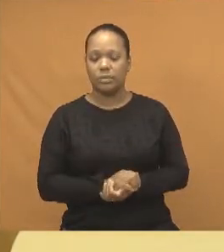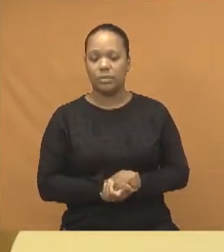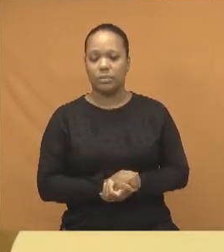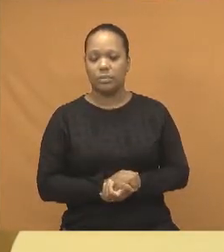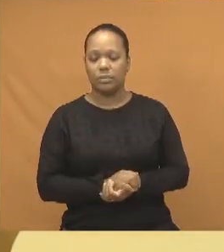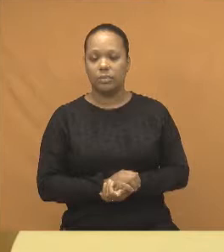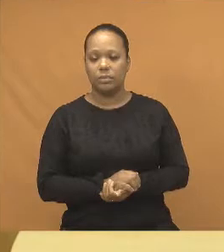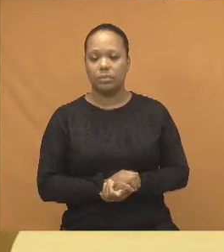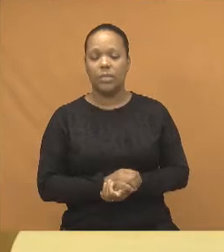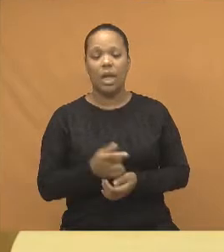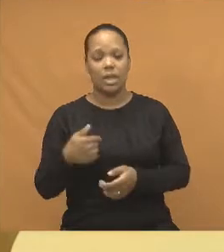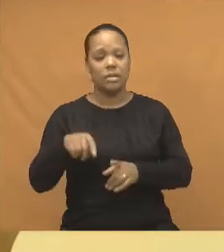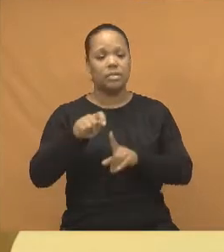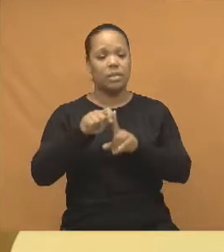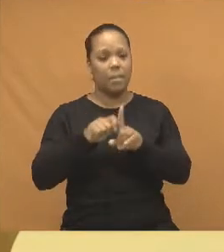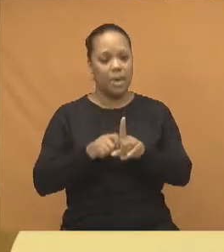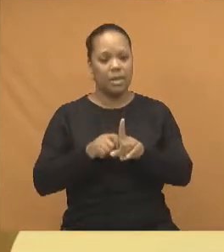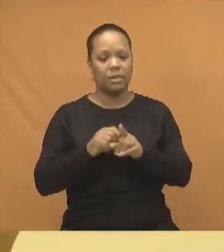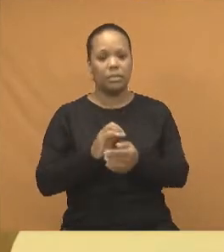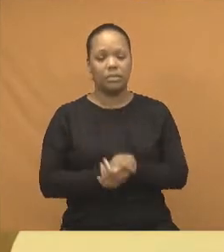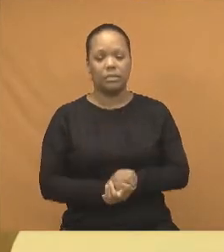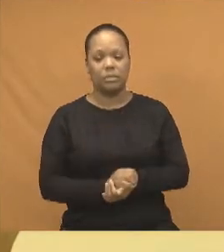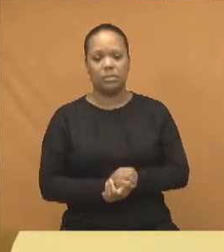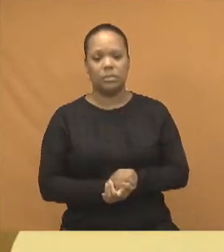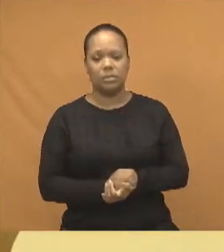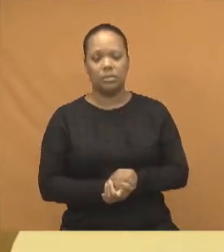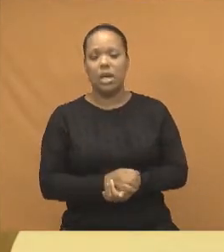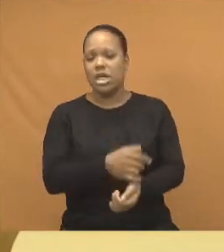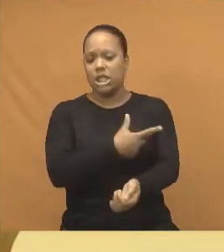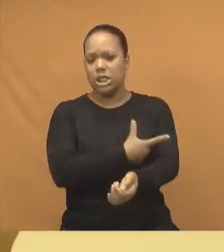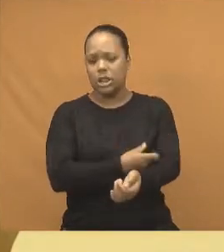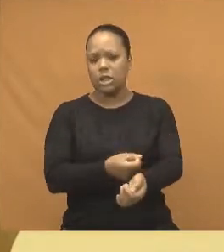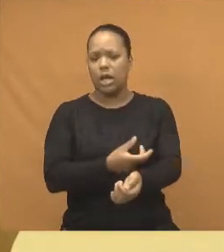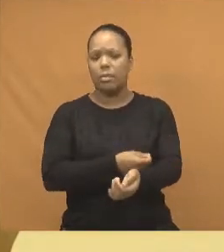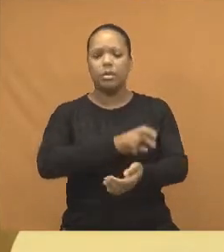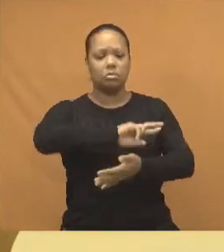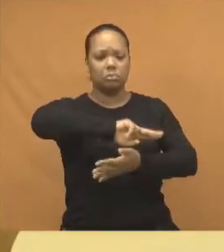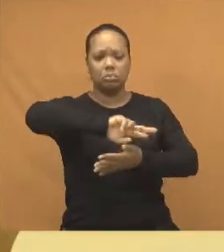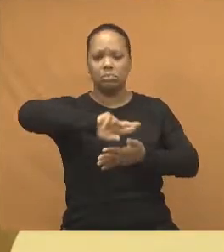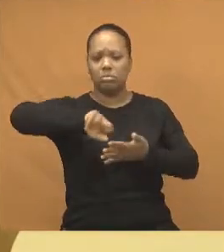E nesse mês eu fiz vários exames,